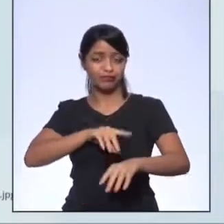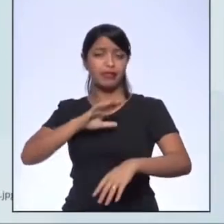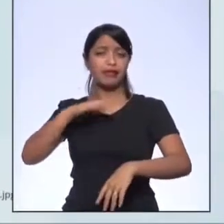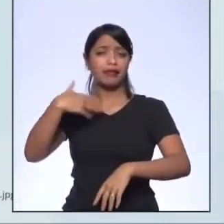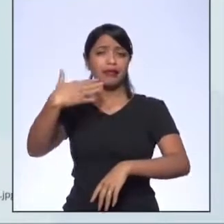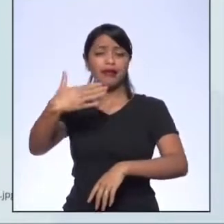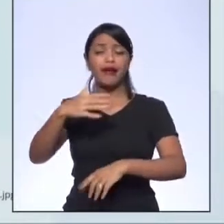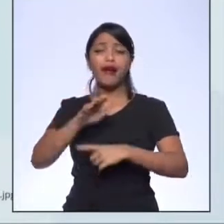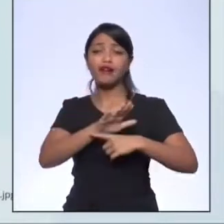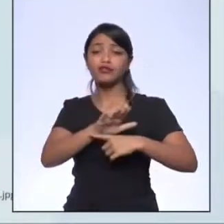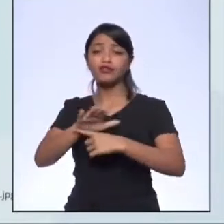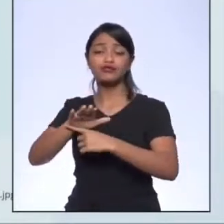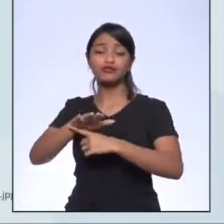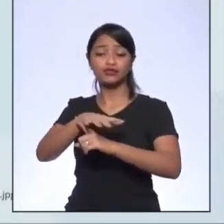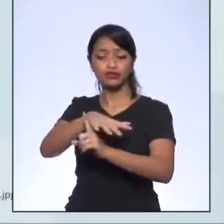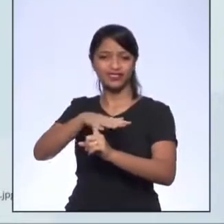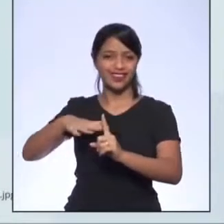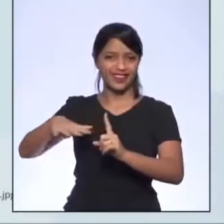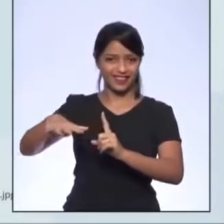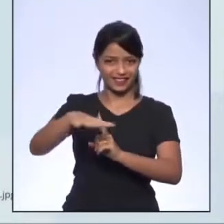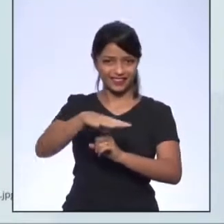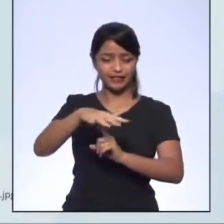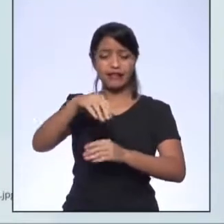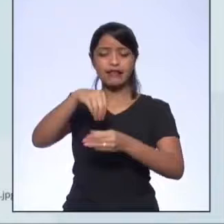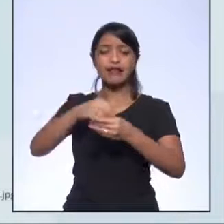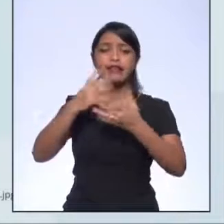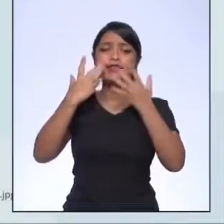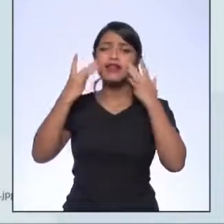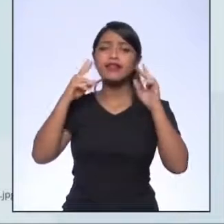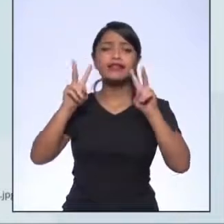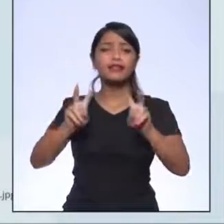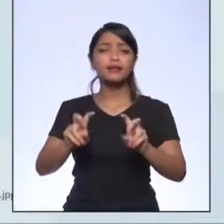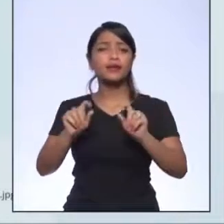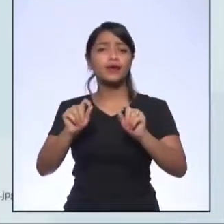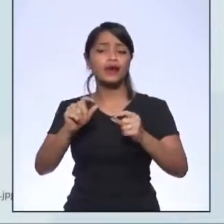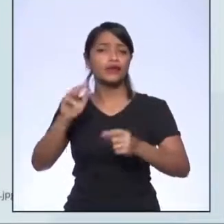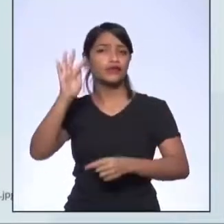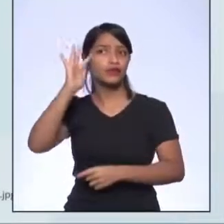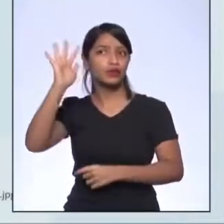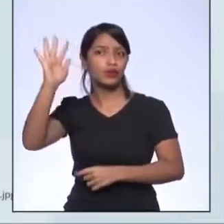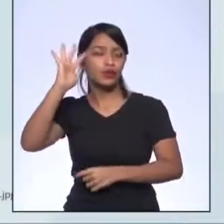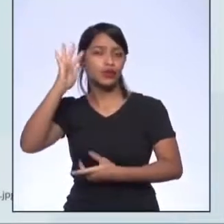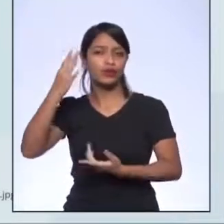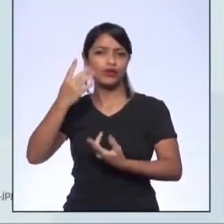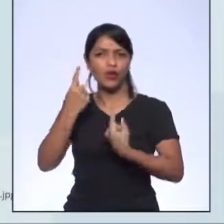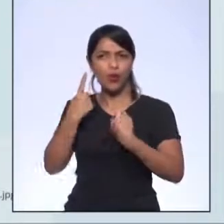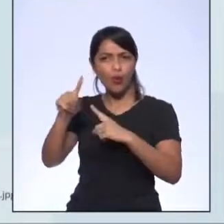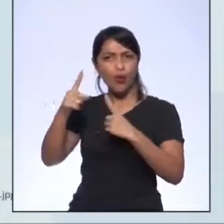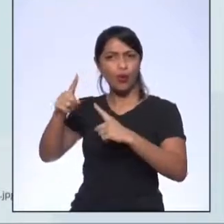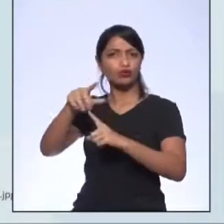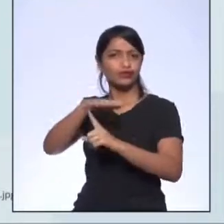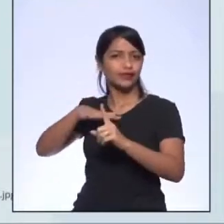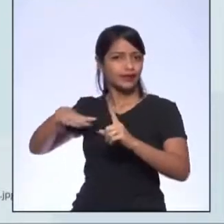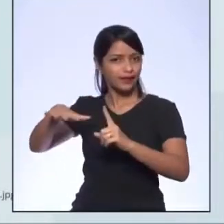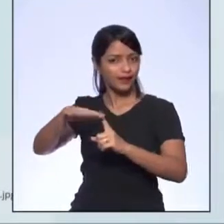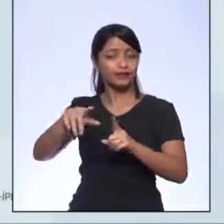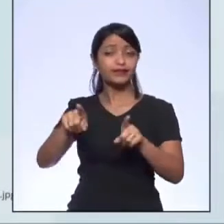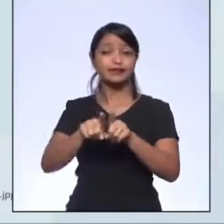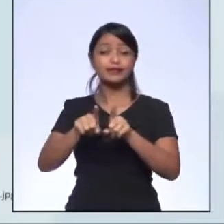ressaltava aspectos filosóficos e críticos à sociedade da época, além de falar sobre